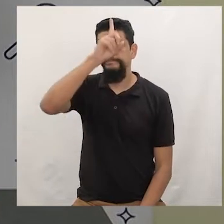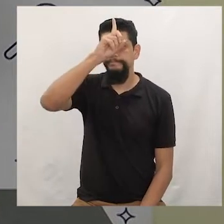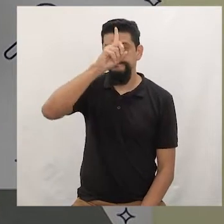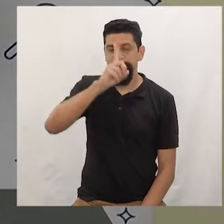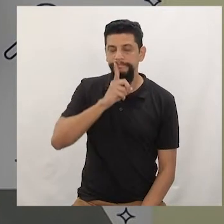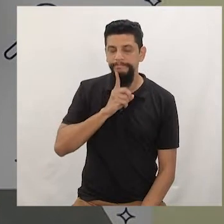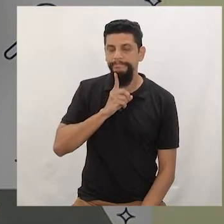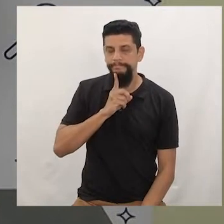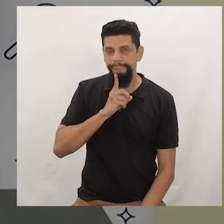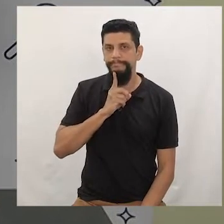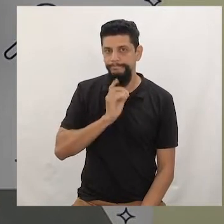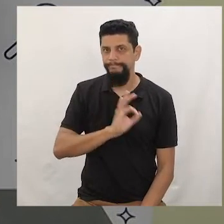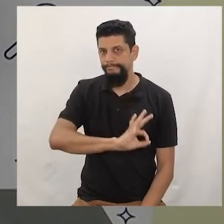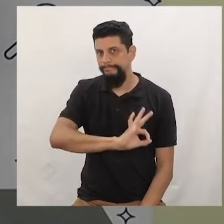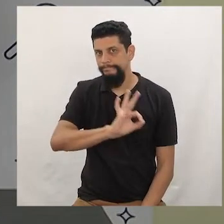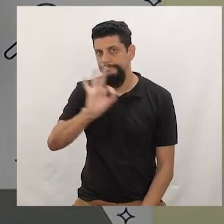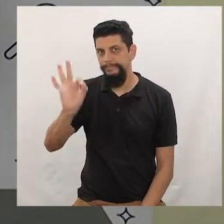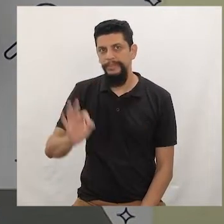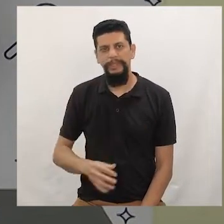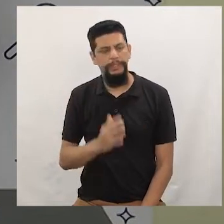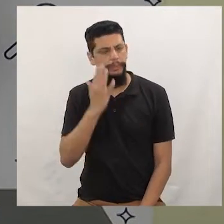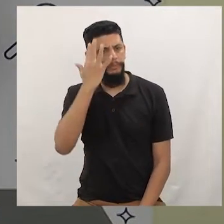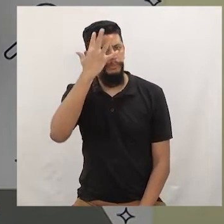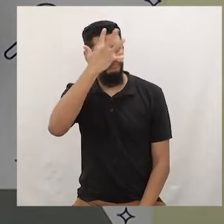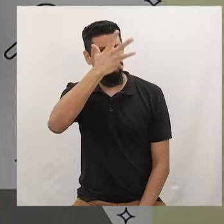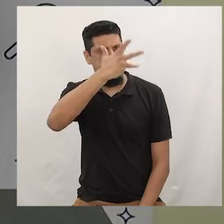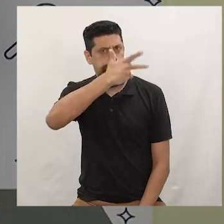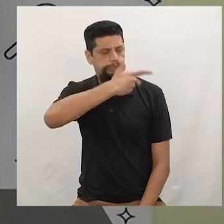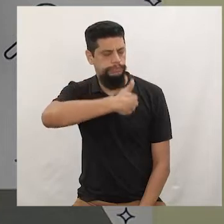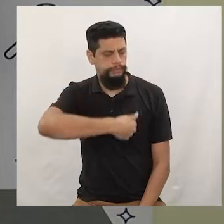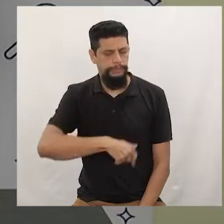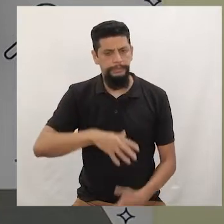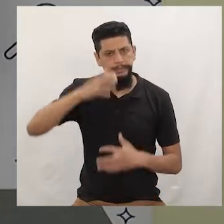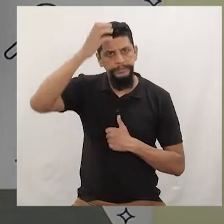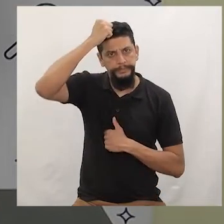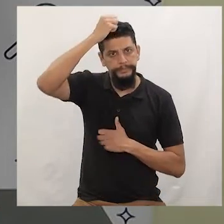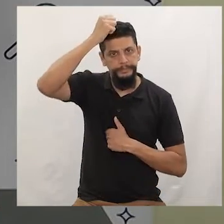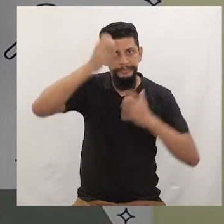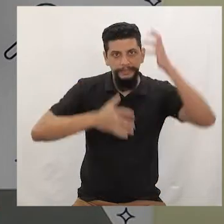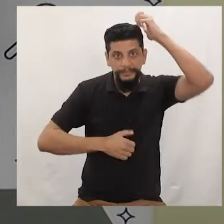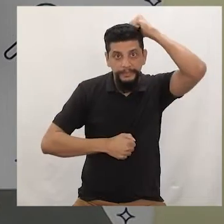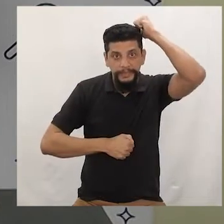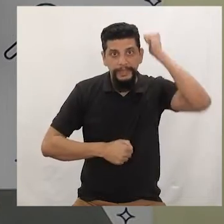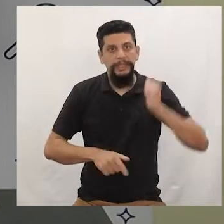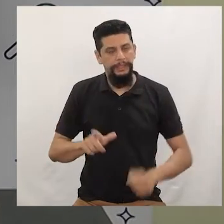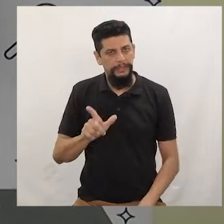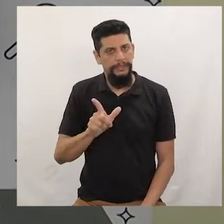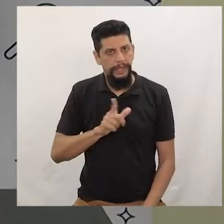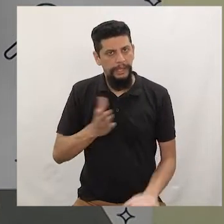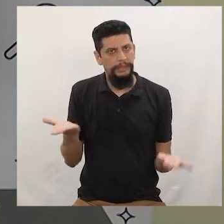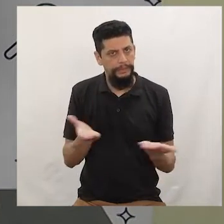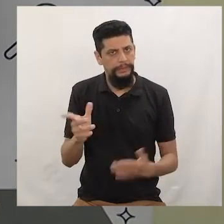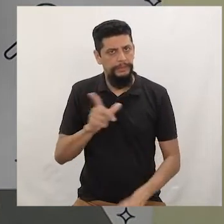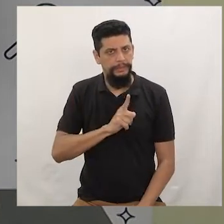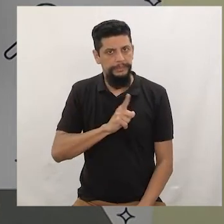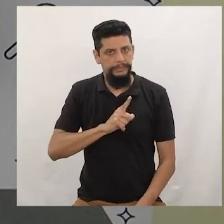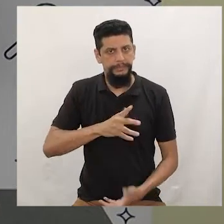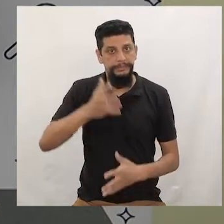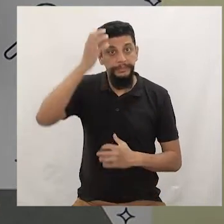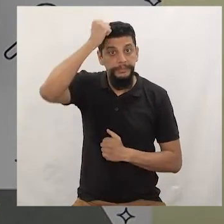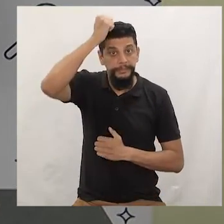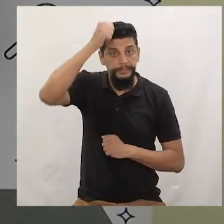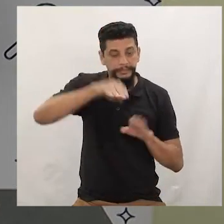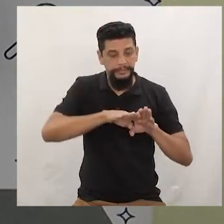Amarela. Muito bem. Que bonitinhos que são os macaquinhos. E até a gente trouxe os nossos macaquinhos